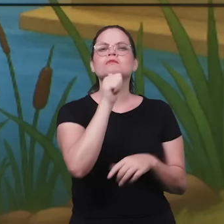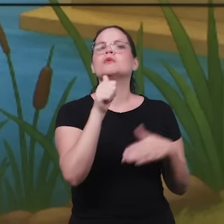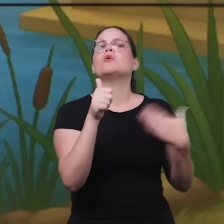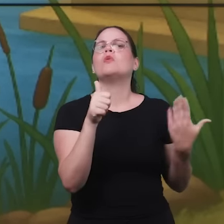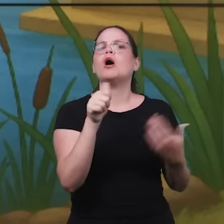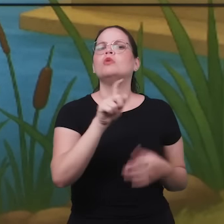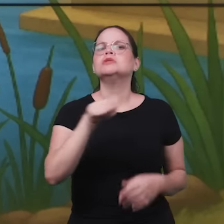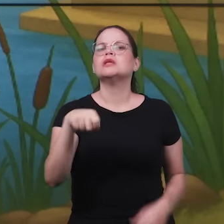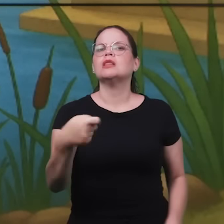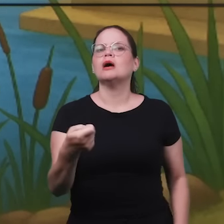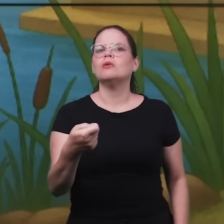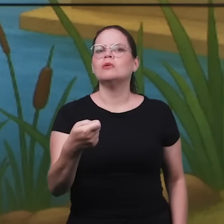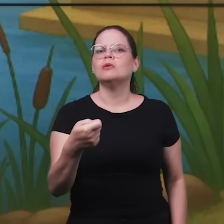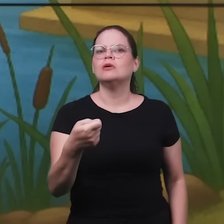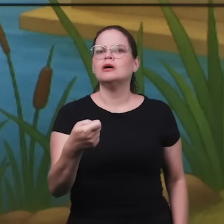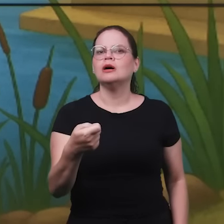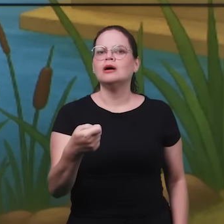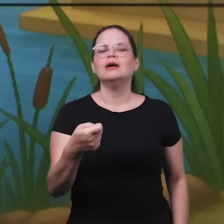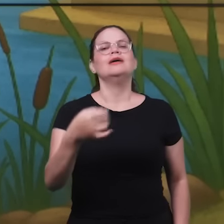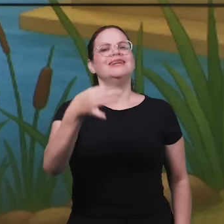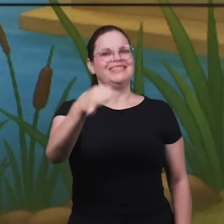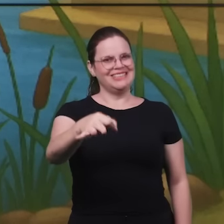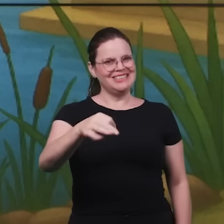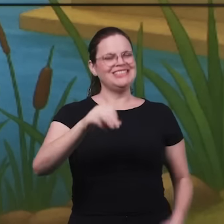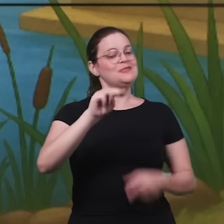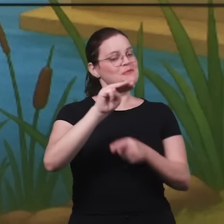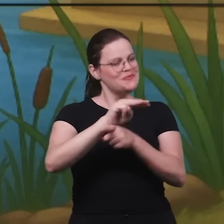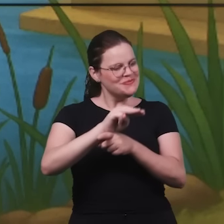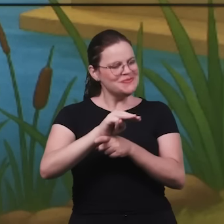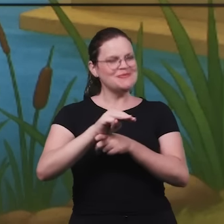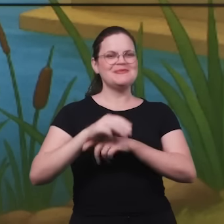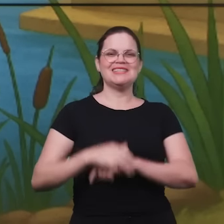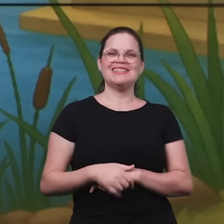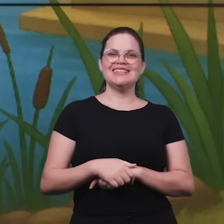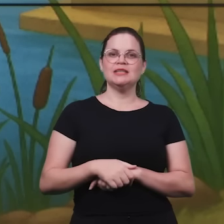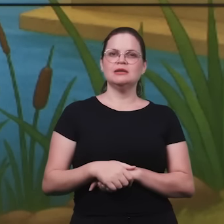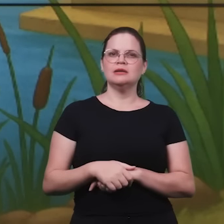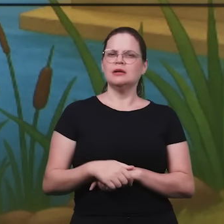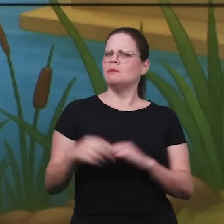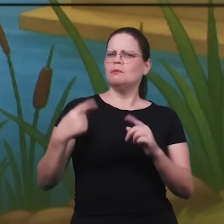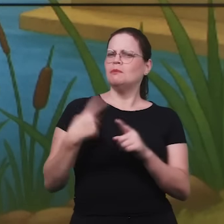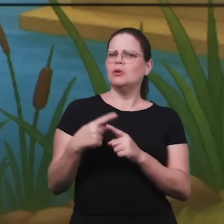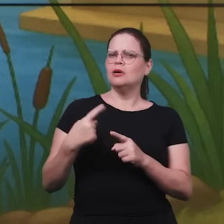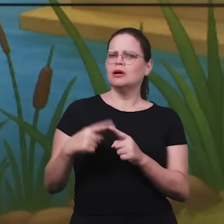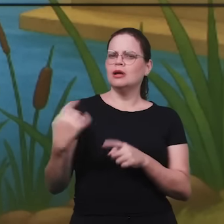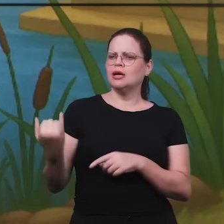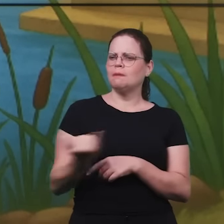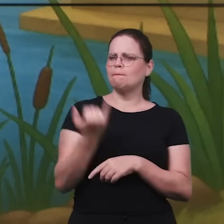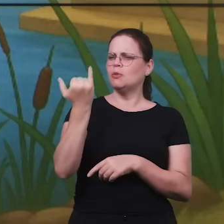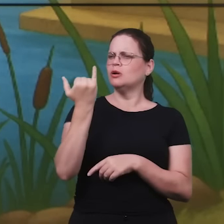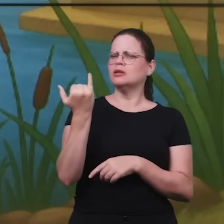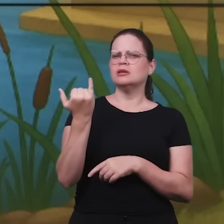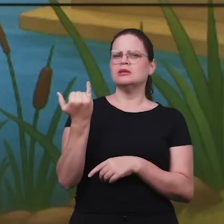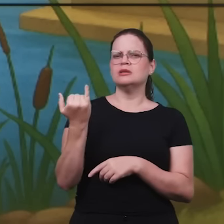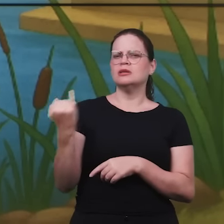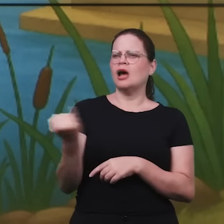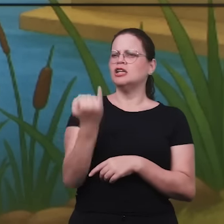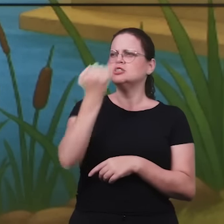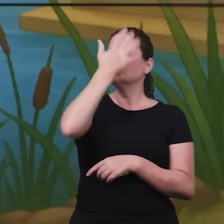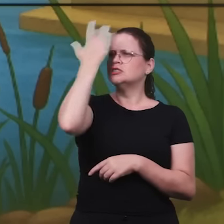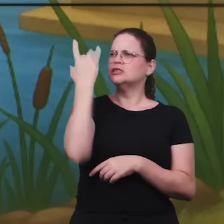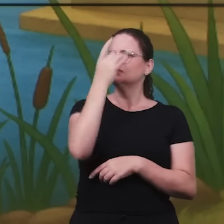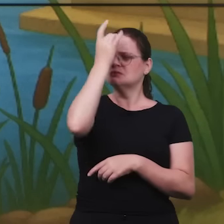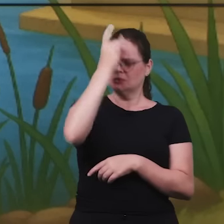mesmo? Isso, Miriam. E por que é tão importante termos o Espírito do Senhor conosco,